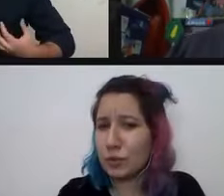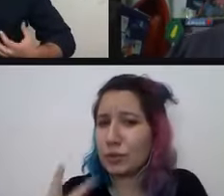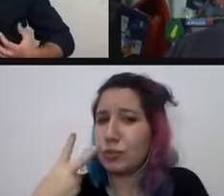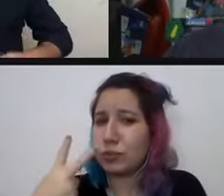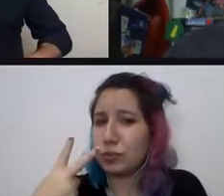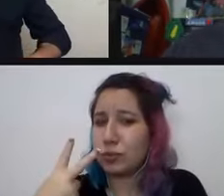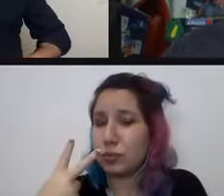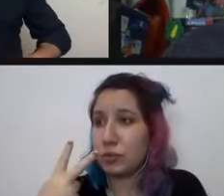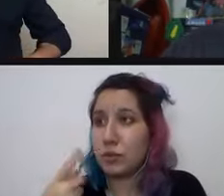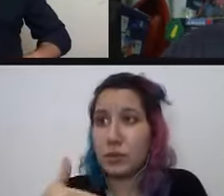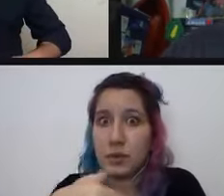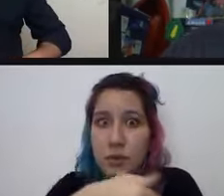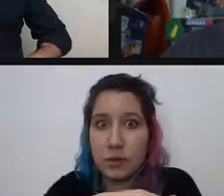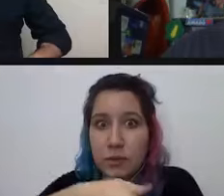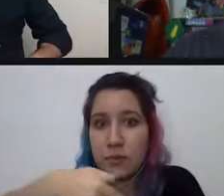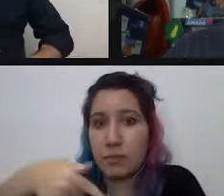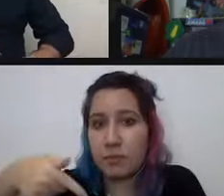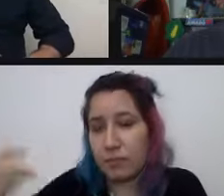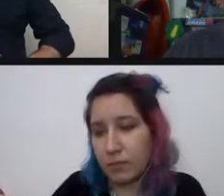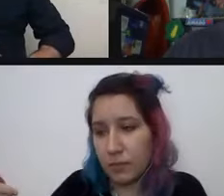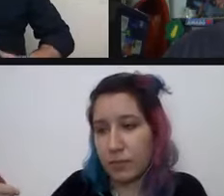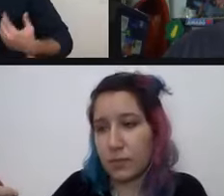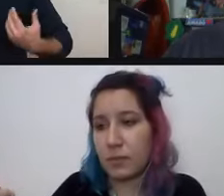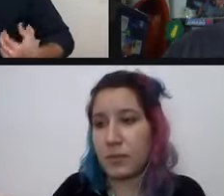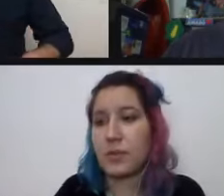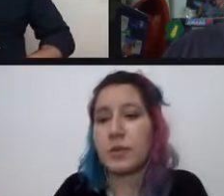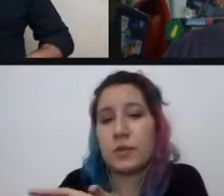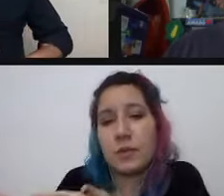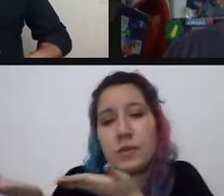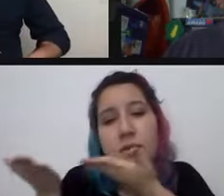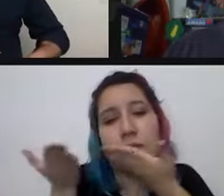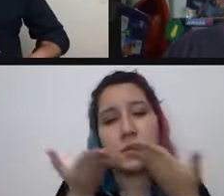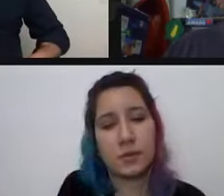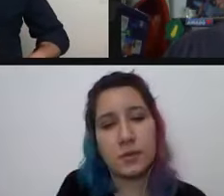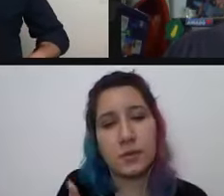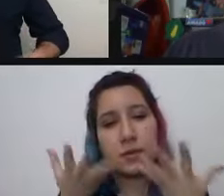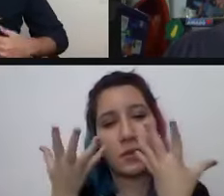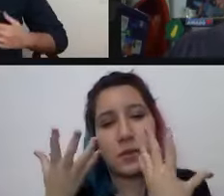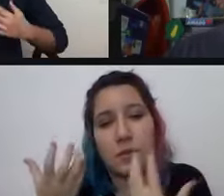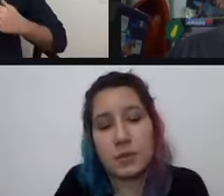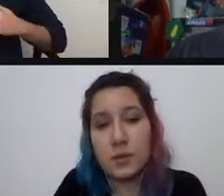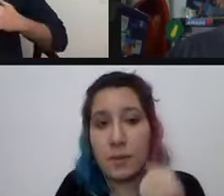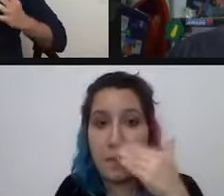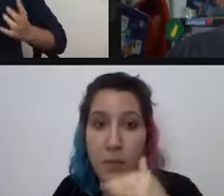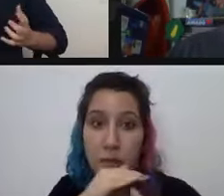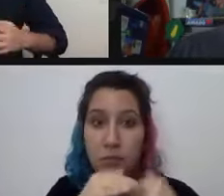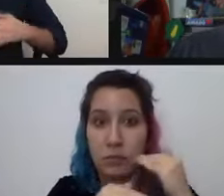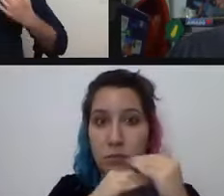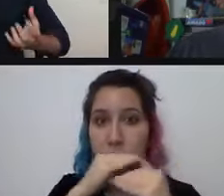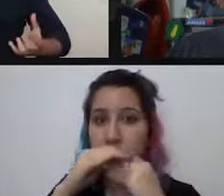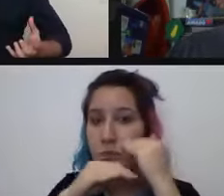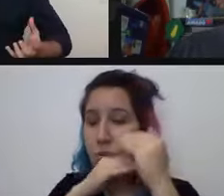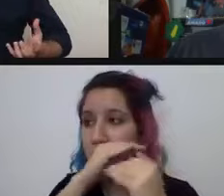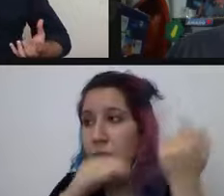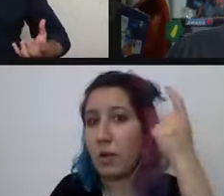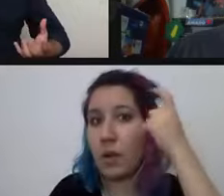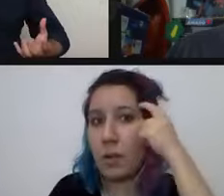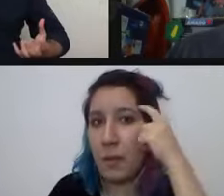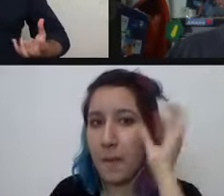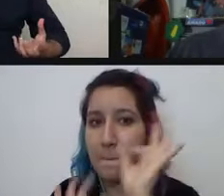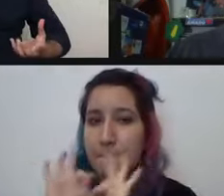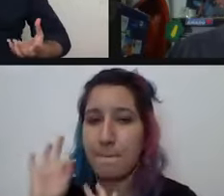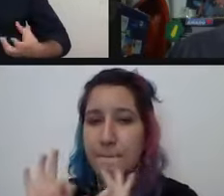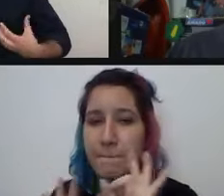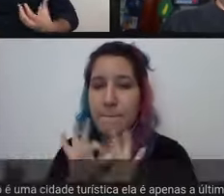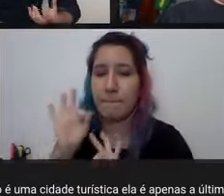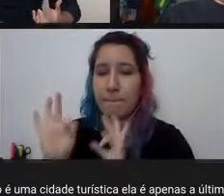pessoas que semanalmente a gente tem envolvido na construção das nossas ideias. É um programa, um plano de governo que a gente